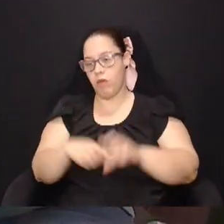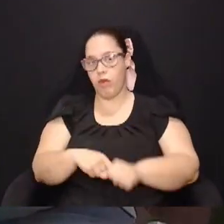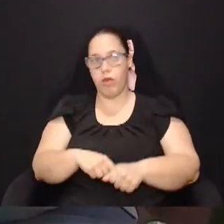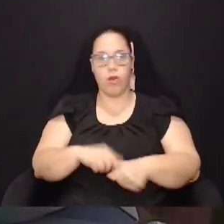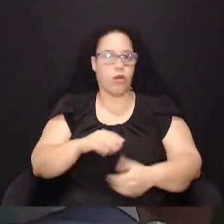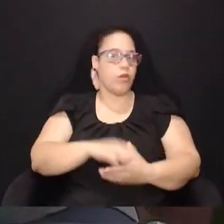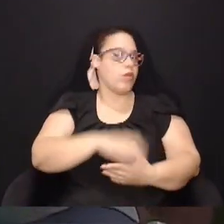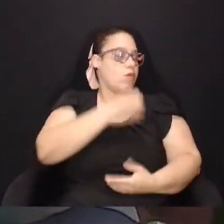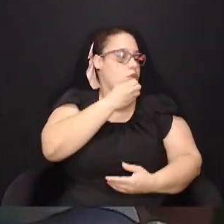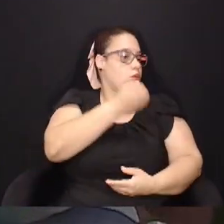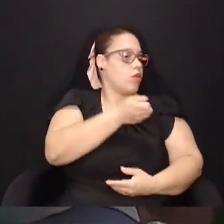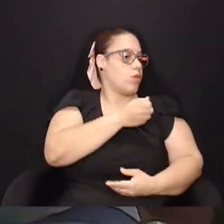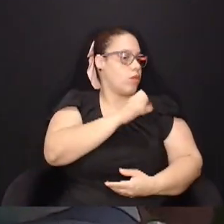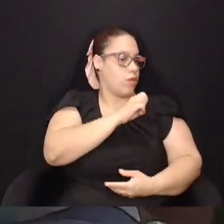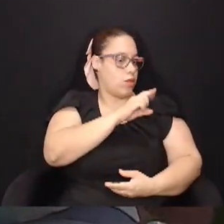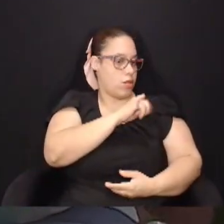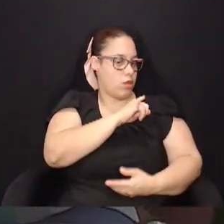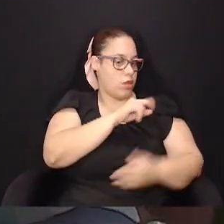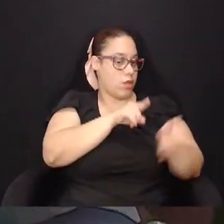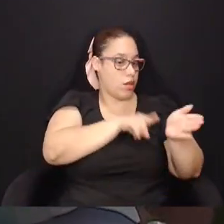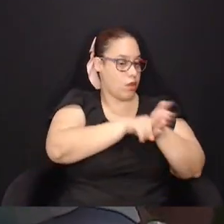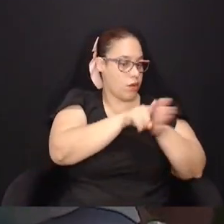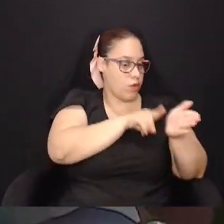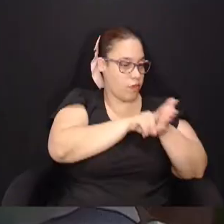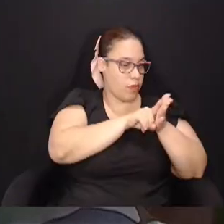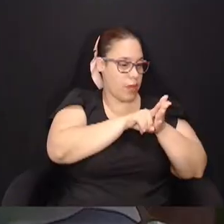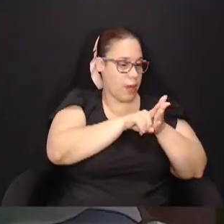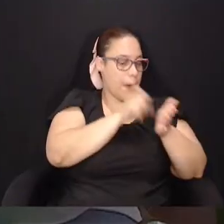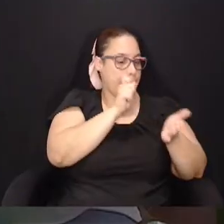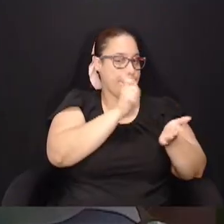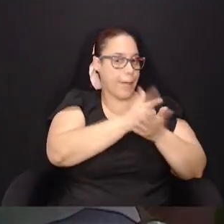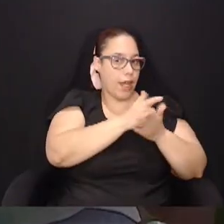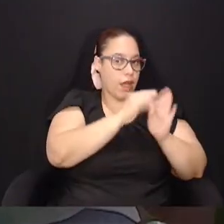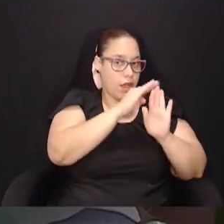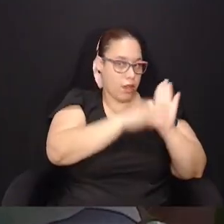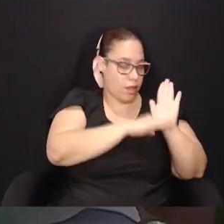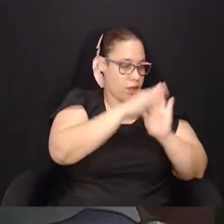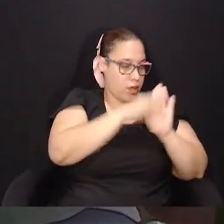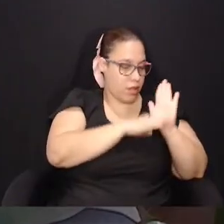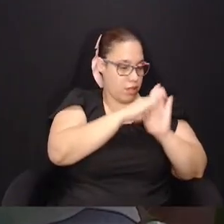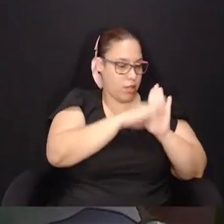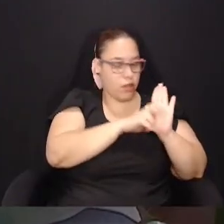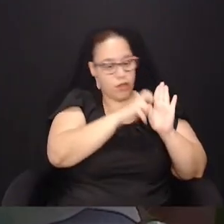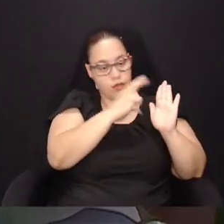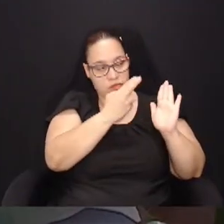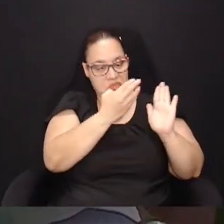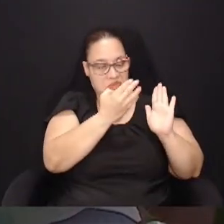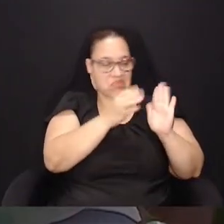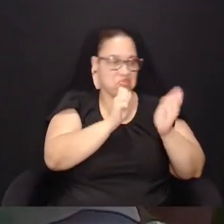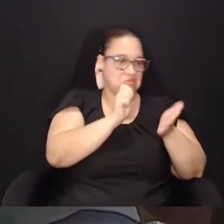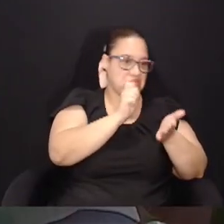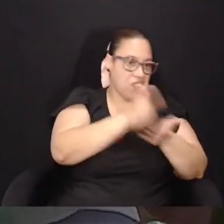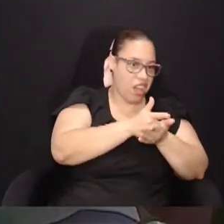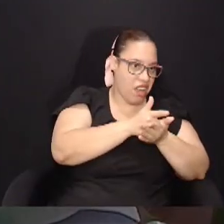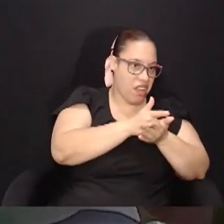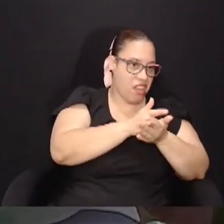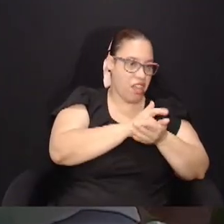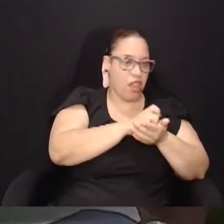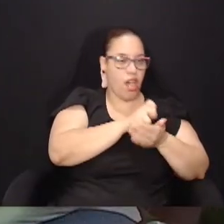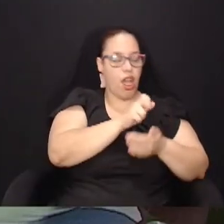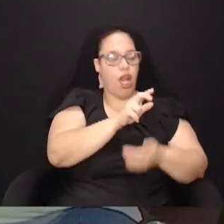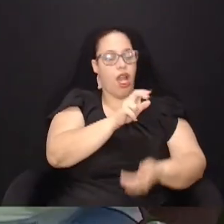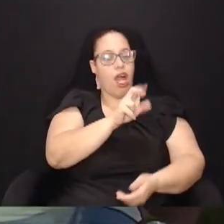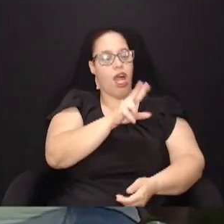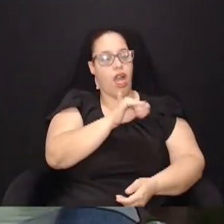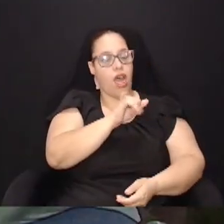Uma outra pergunta que pagar à vista ou parcelado? Então, essa também é uma pergunta bem interessante, porque a gente sempre ouve as pessoas